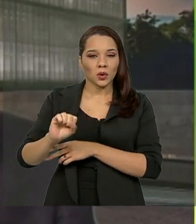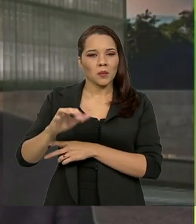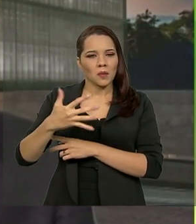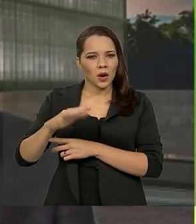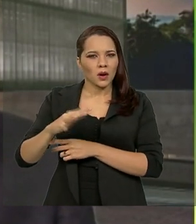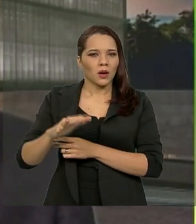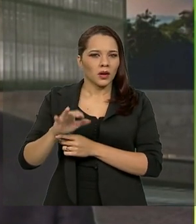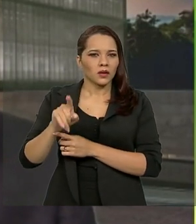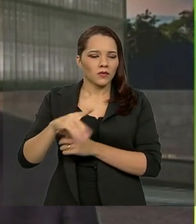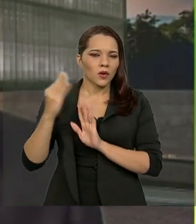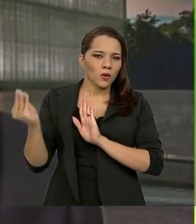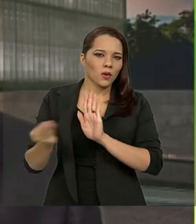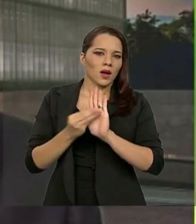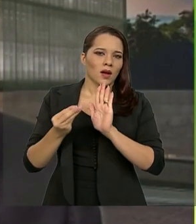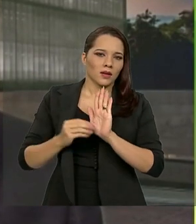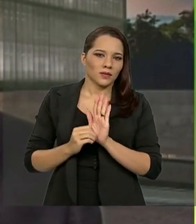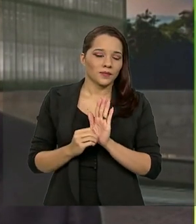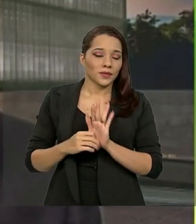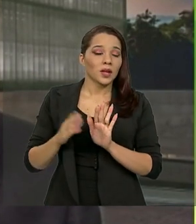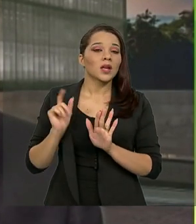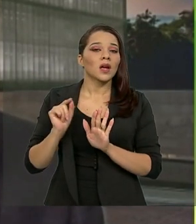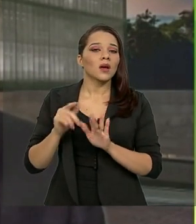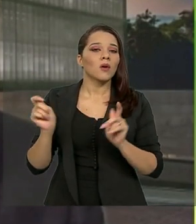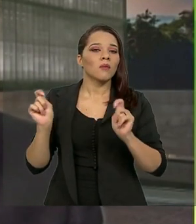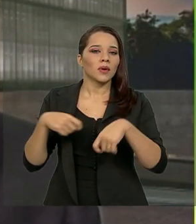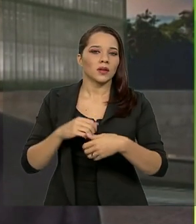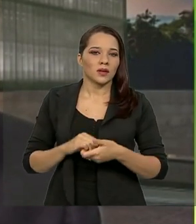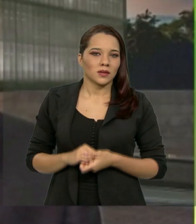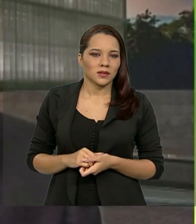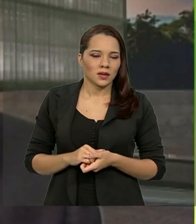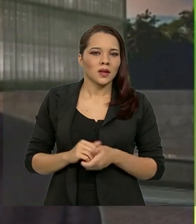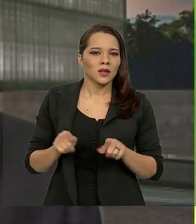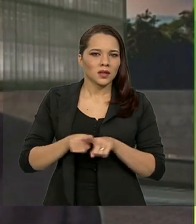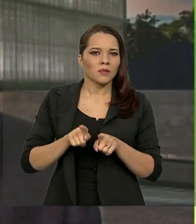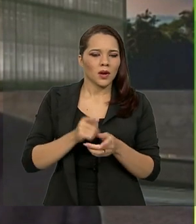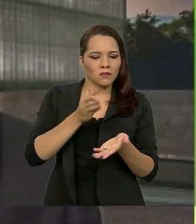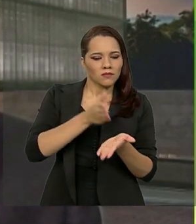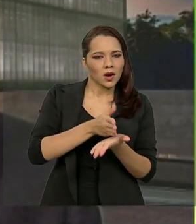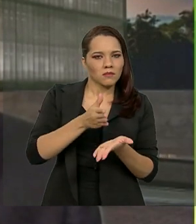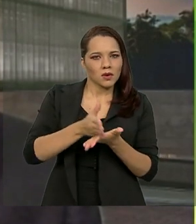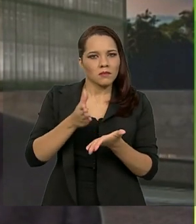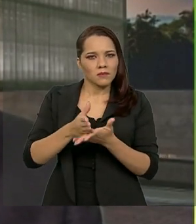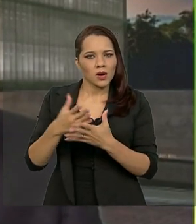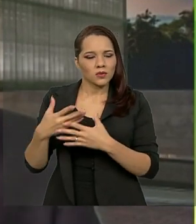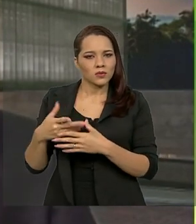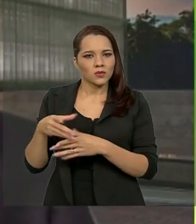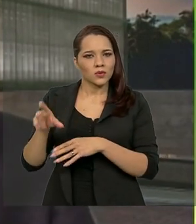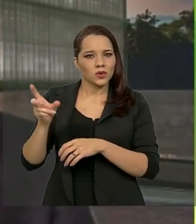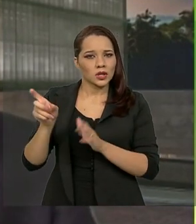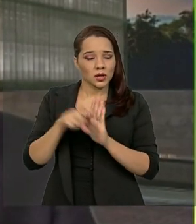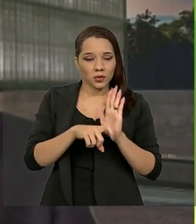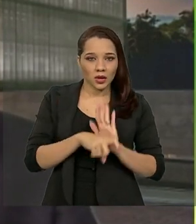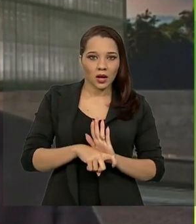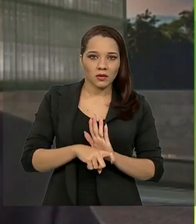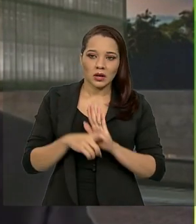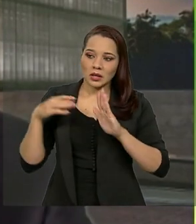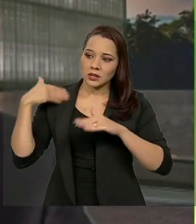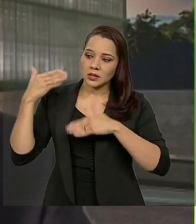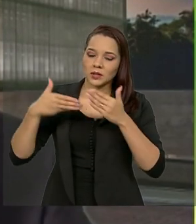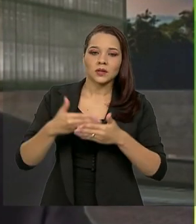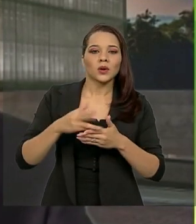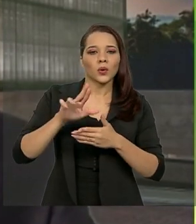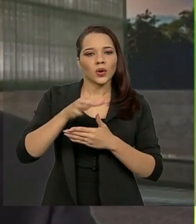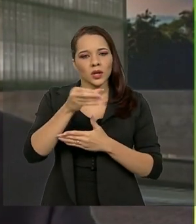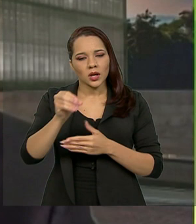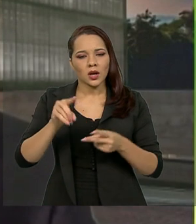bem foi definido as competências e o compartilhamento no bolo tributário. De lá para cá, União e